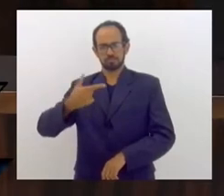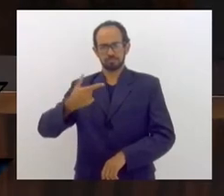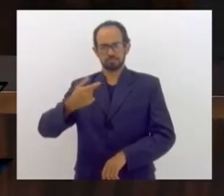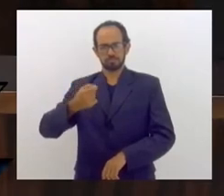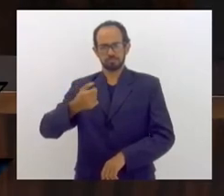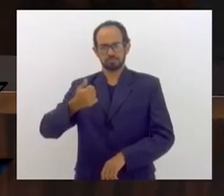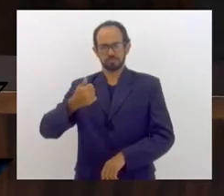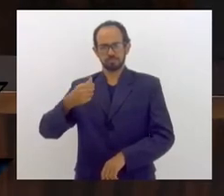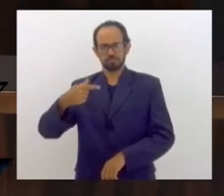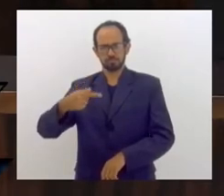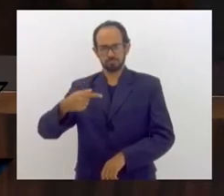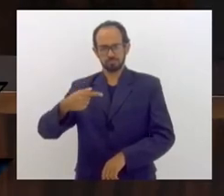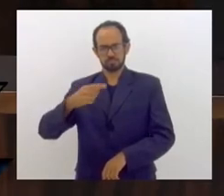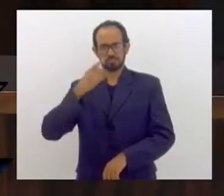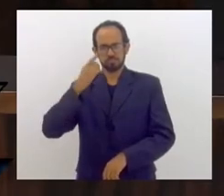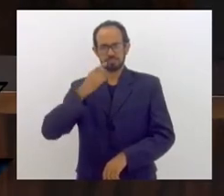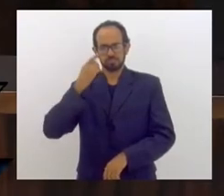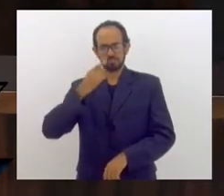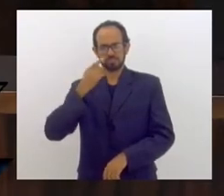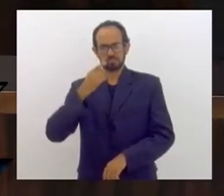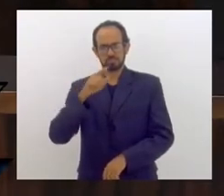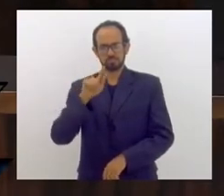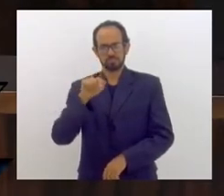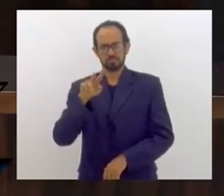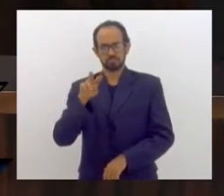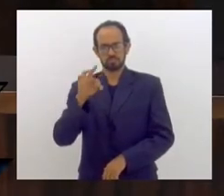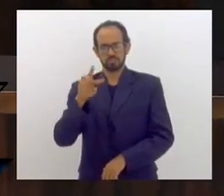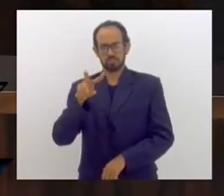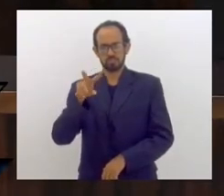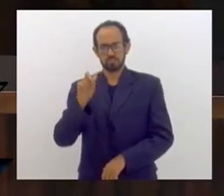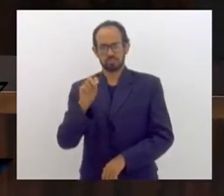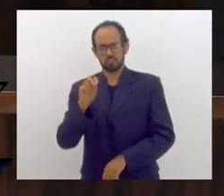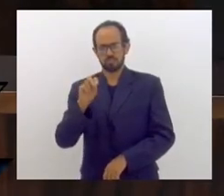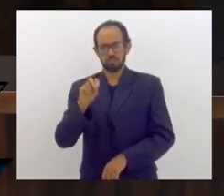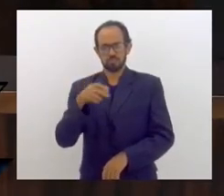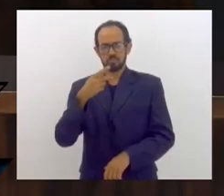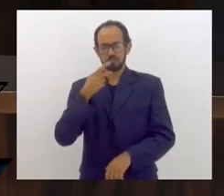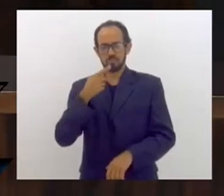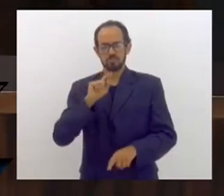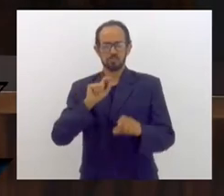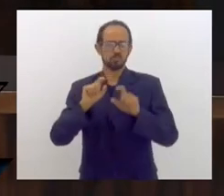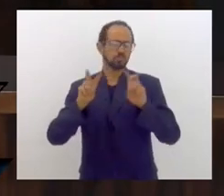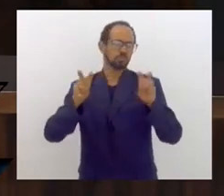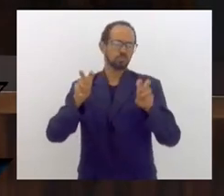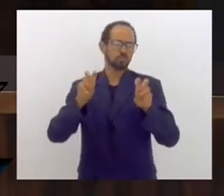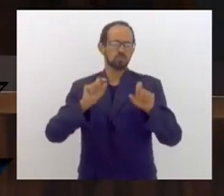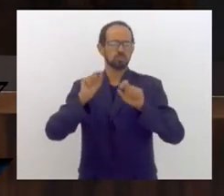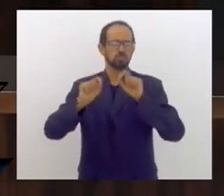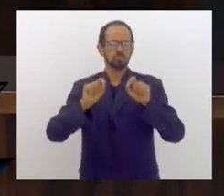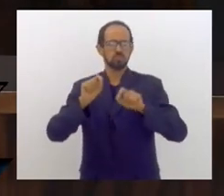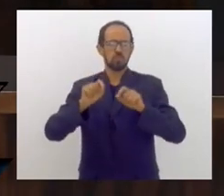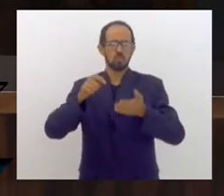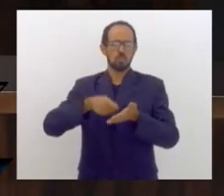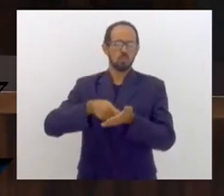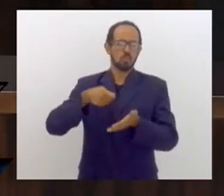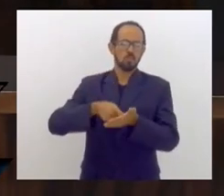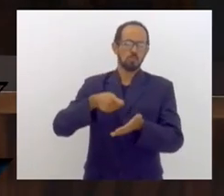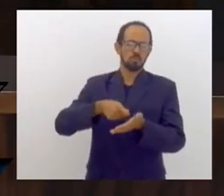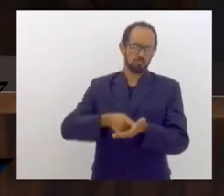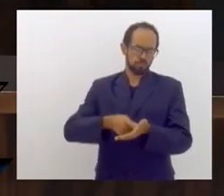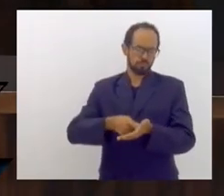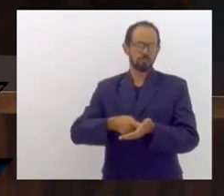2692/2017, de autoria do deputado Gustavo Tutuca, que dispõe sobre a obrigatoriedade